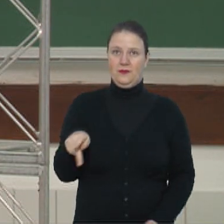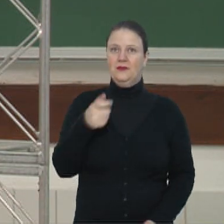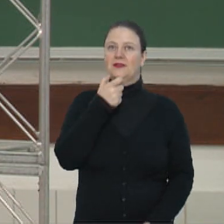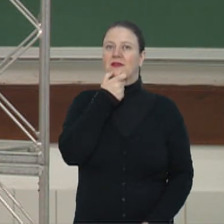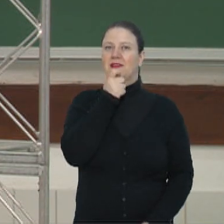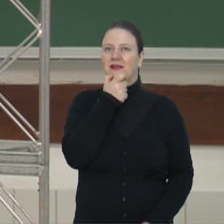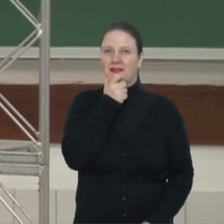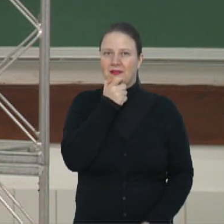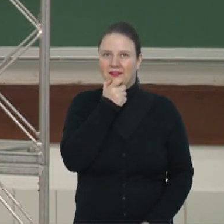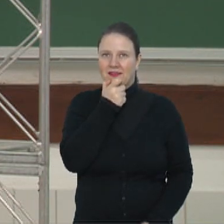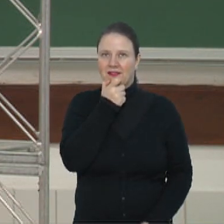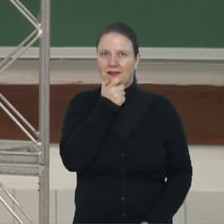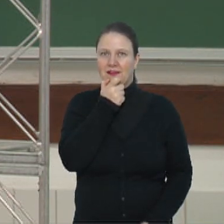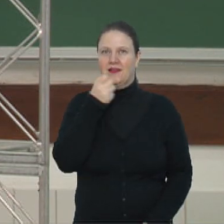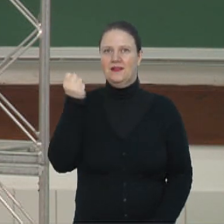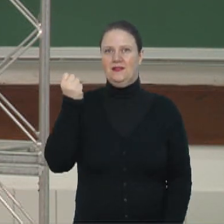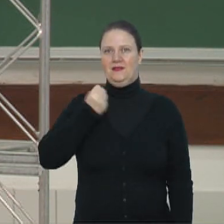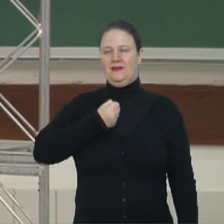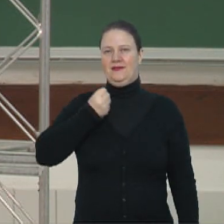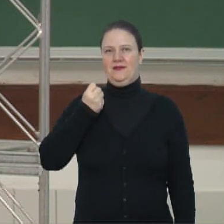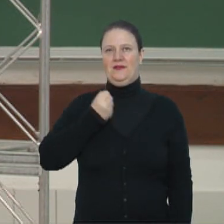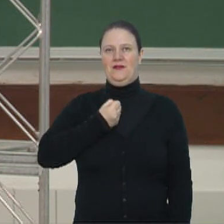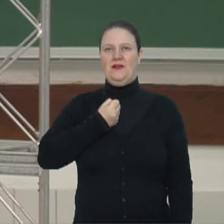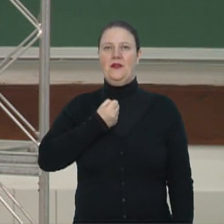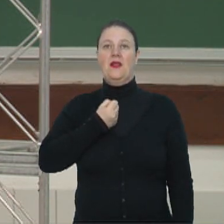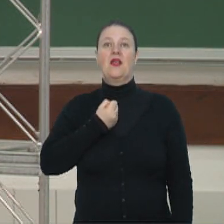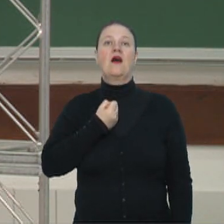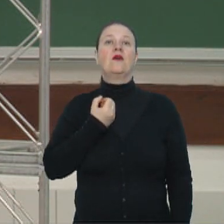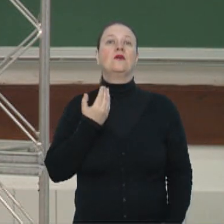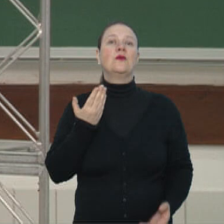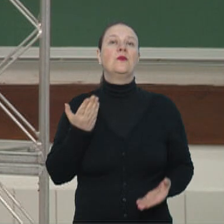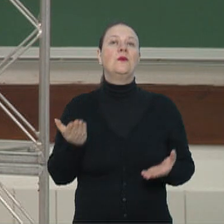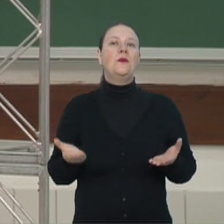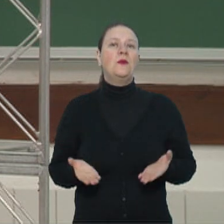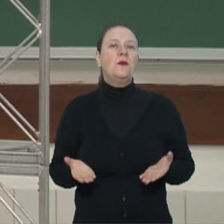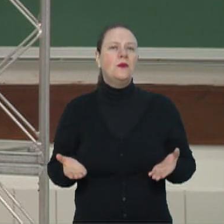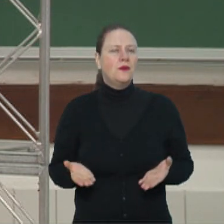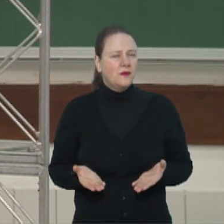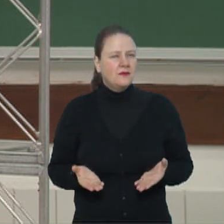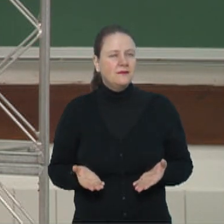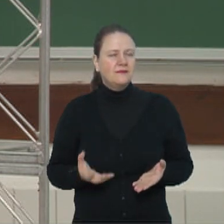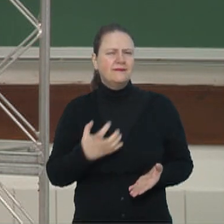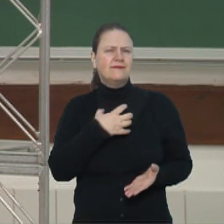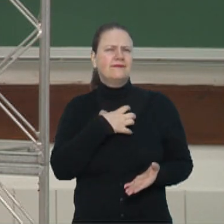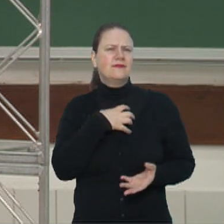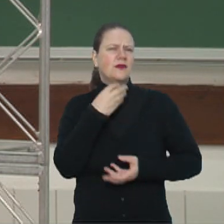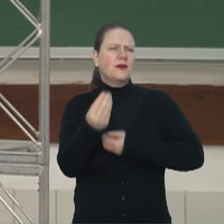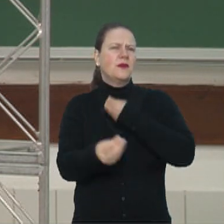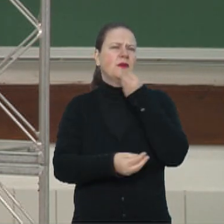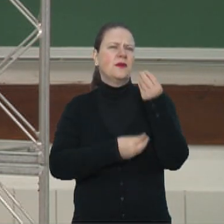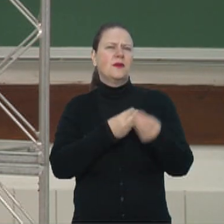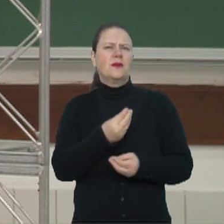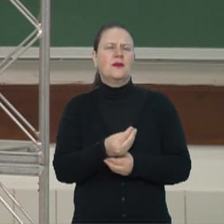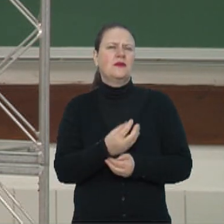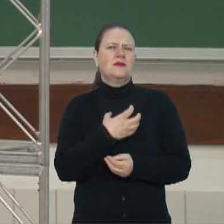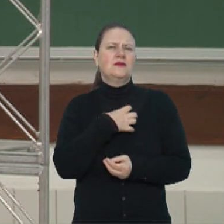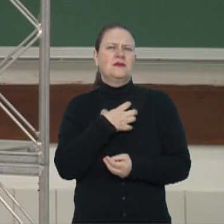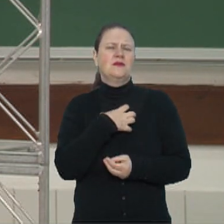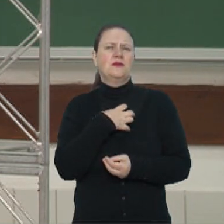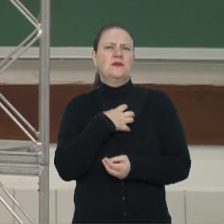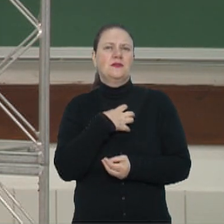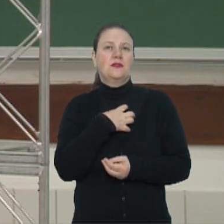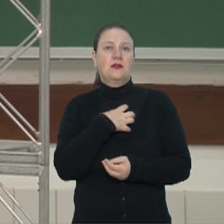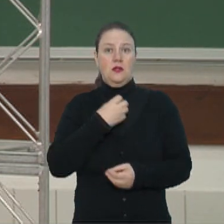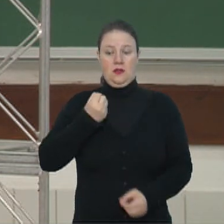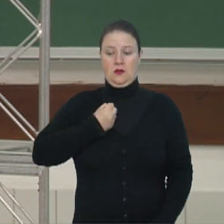English class number 18. Tudo bem com vocês? Como é que vocês estão? Hoje nós vamos ter a nossa aula